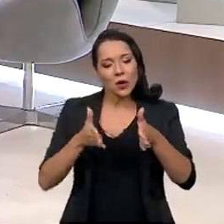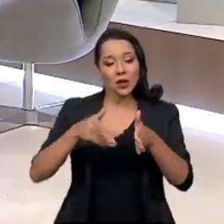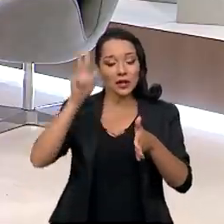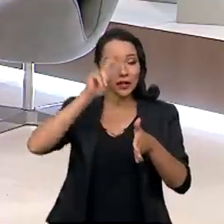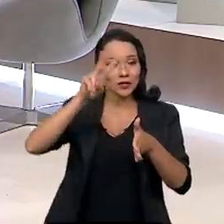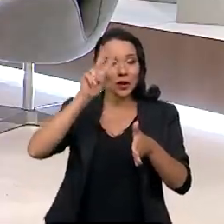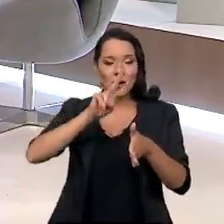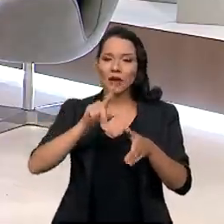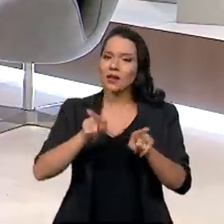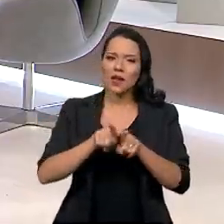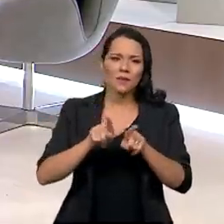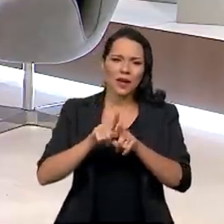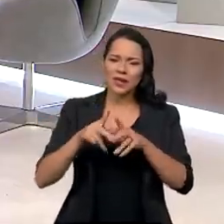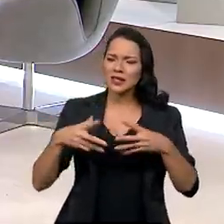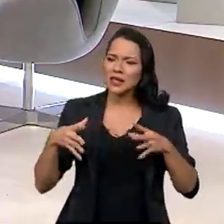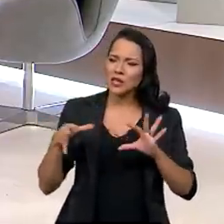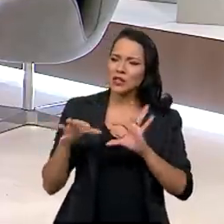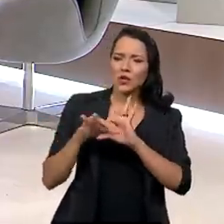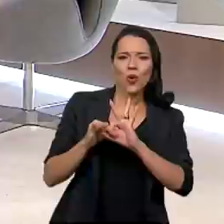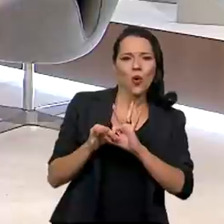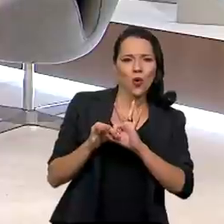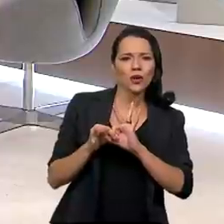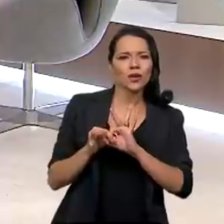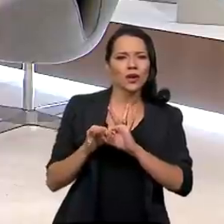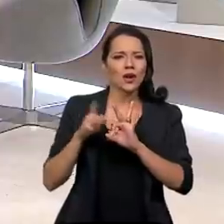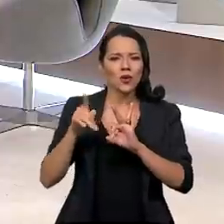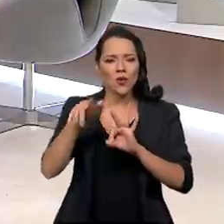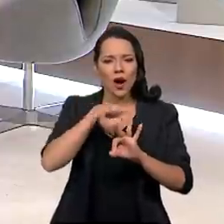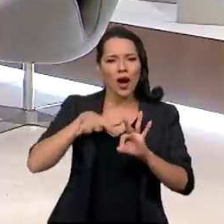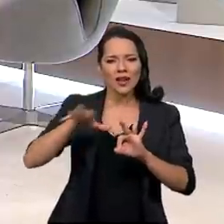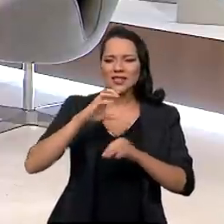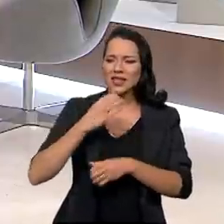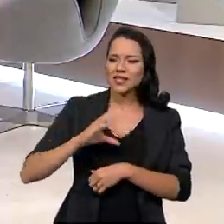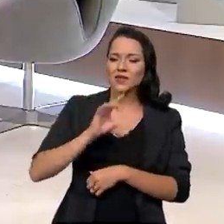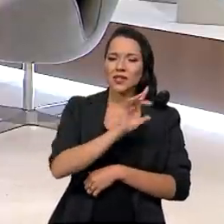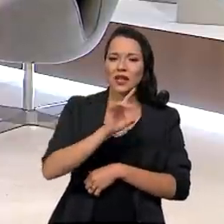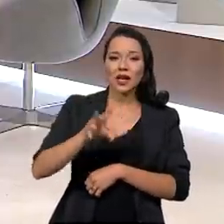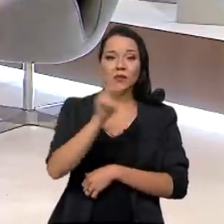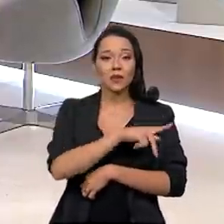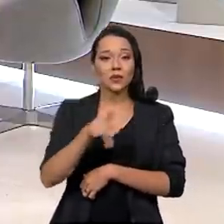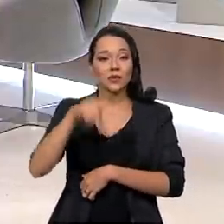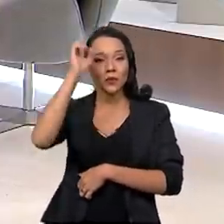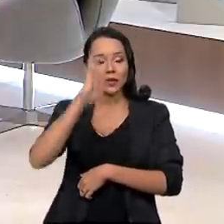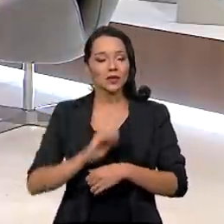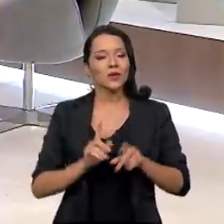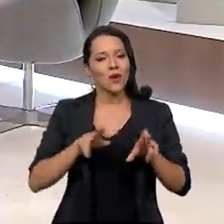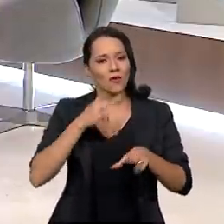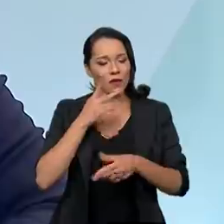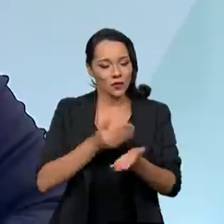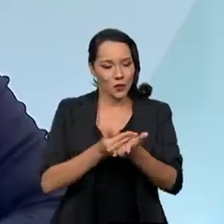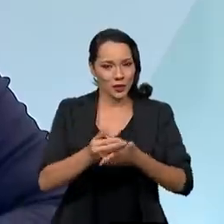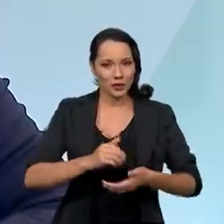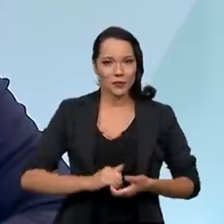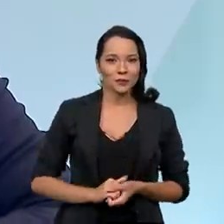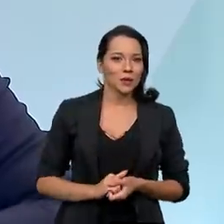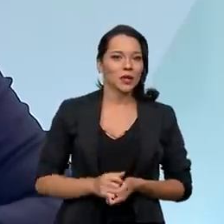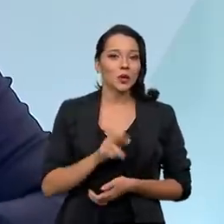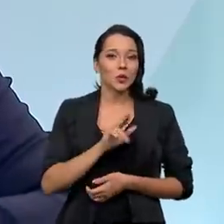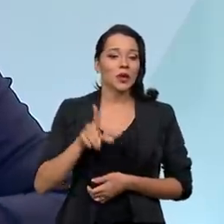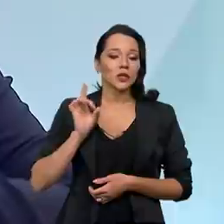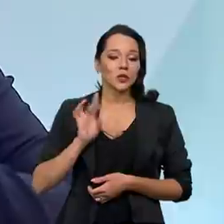histórica se confunde com a nossa produção científica de cada professor brasileiro. Como eu disse no início, não